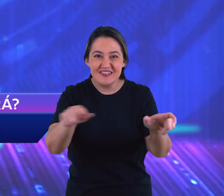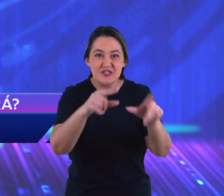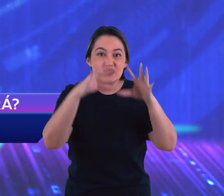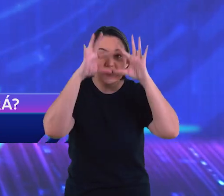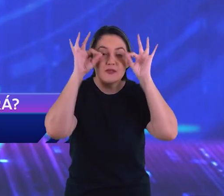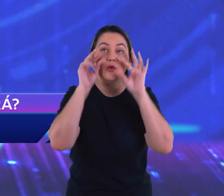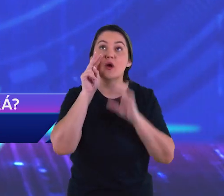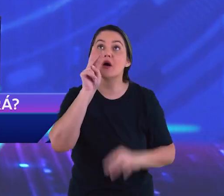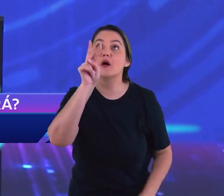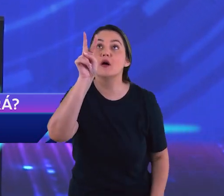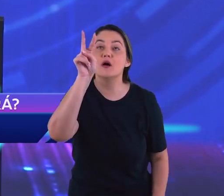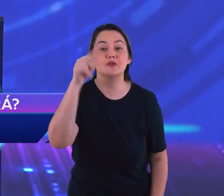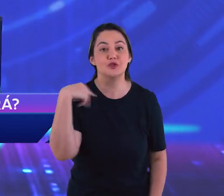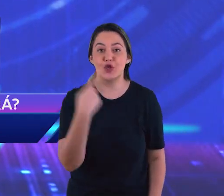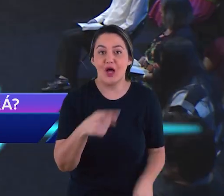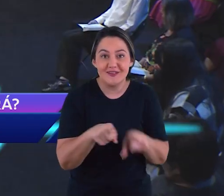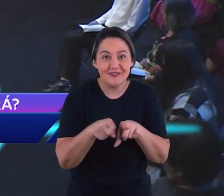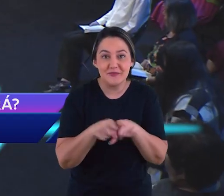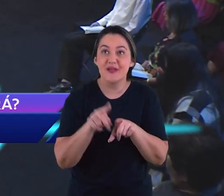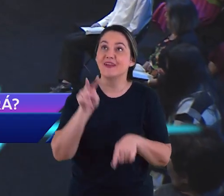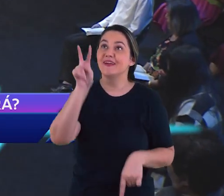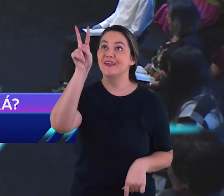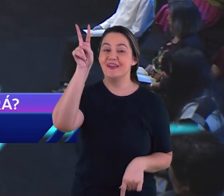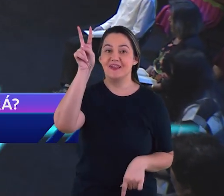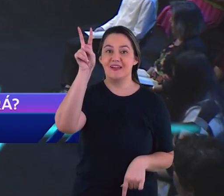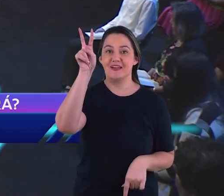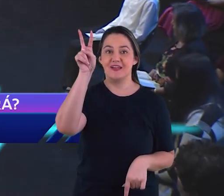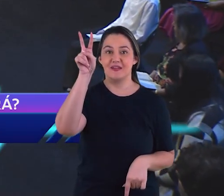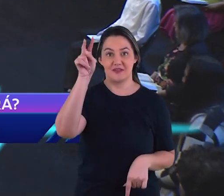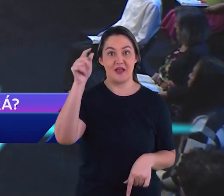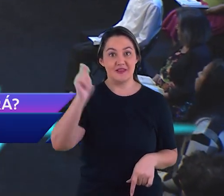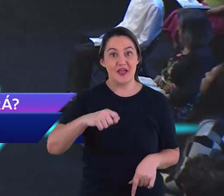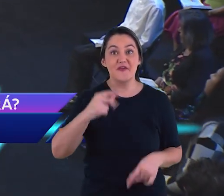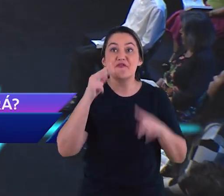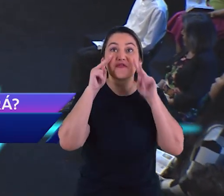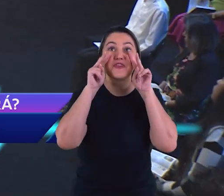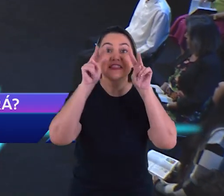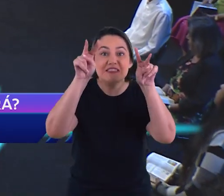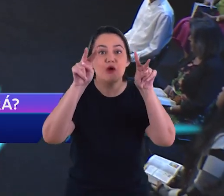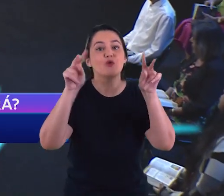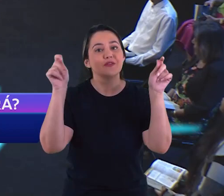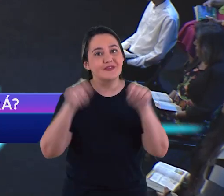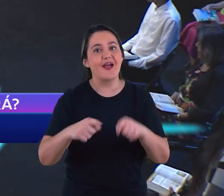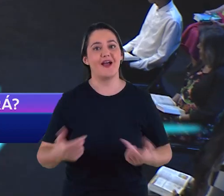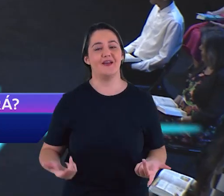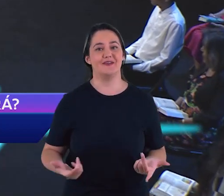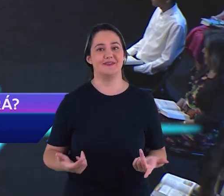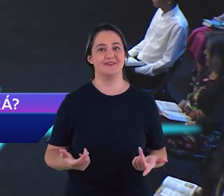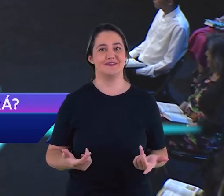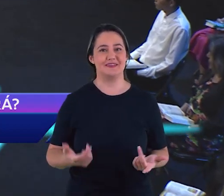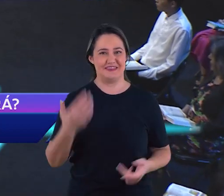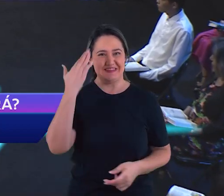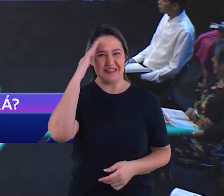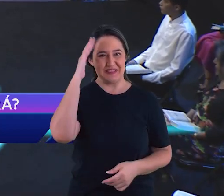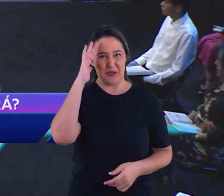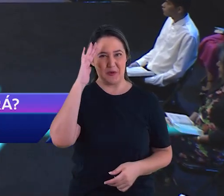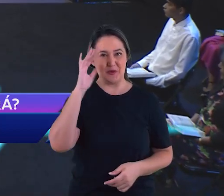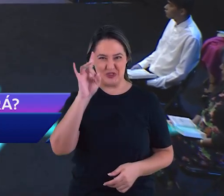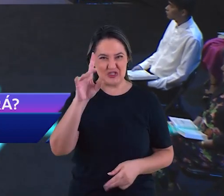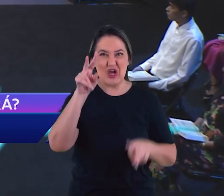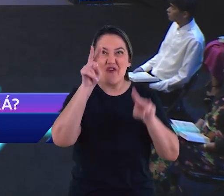contemplaram Jesus voltando para o céu. Agora, não será somente visível. Tem uma outra forma que Jesus vai